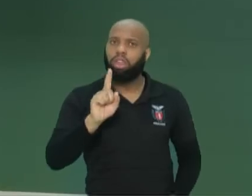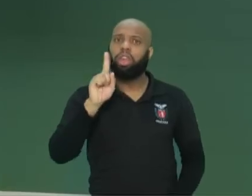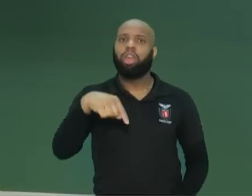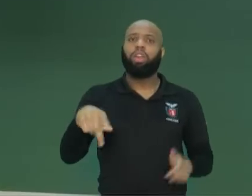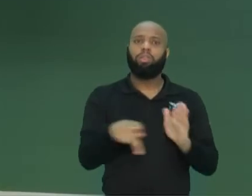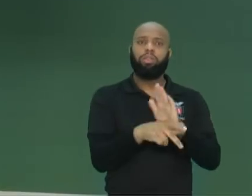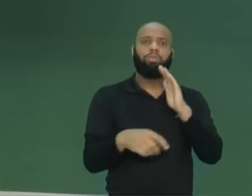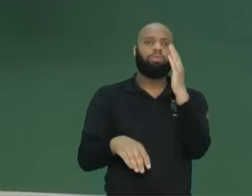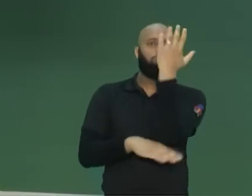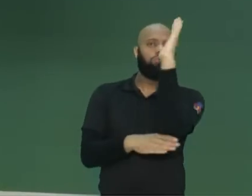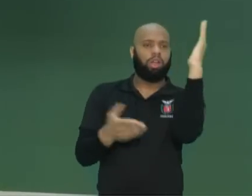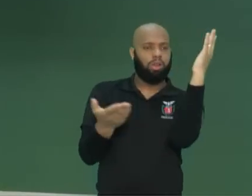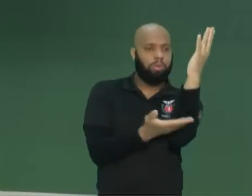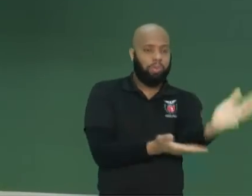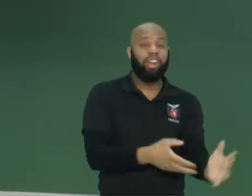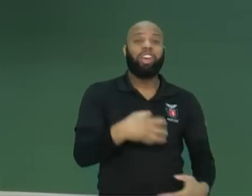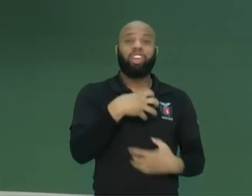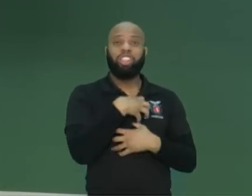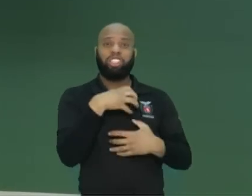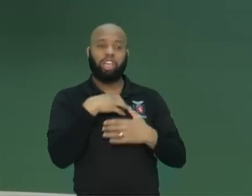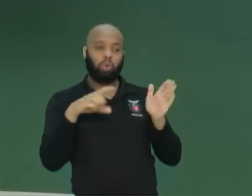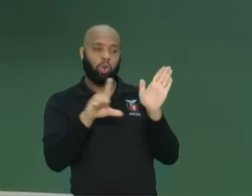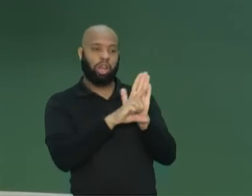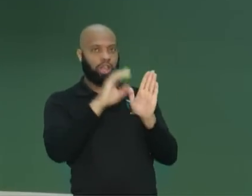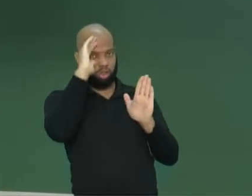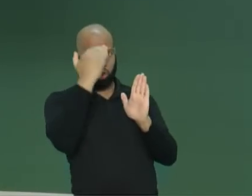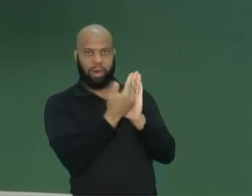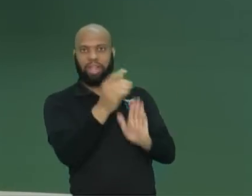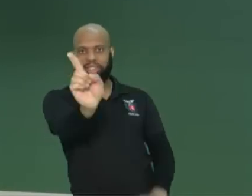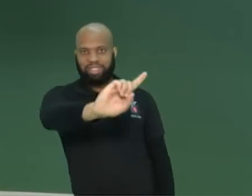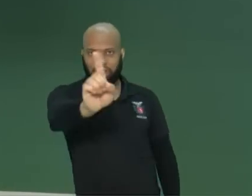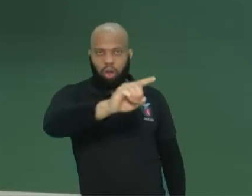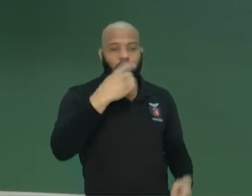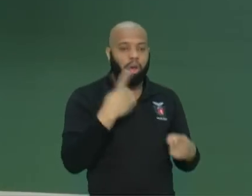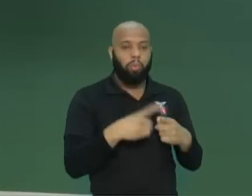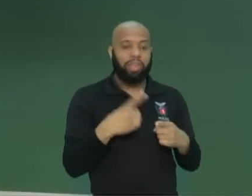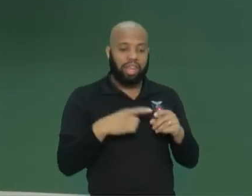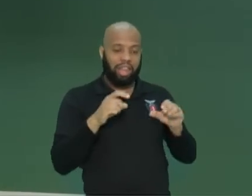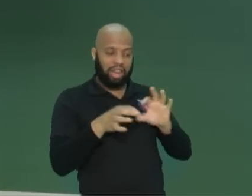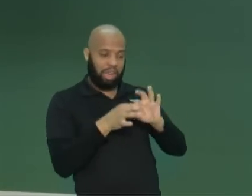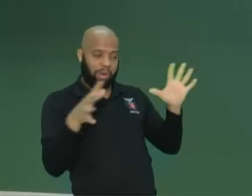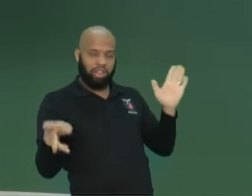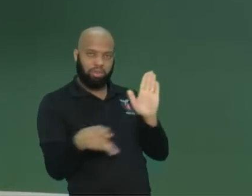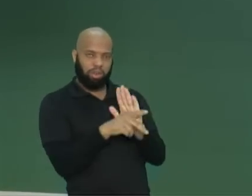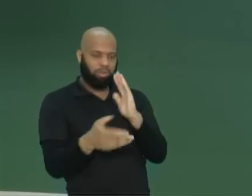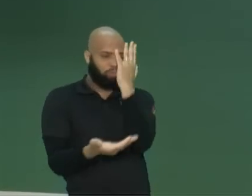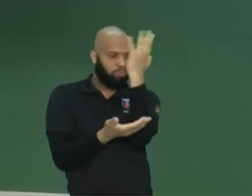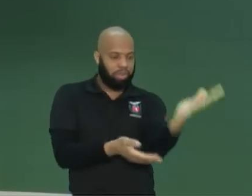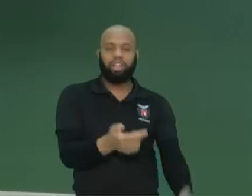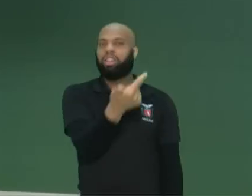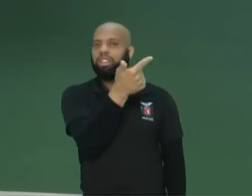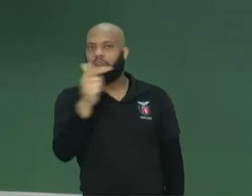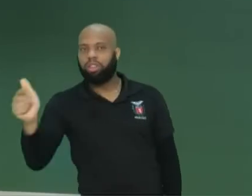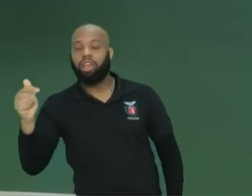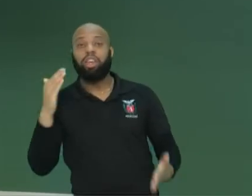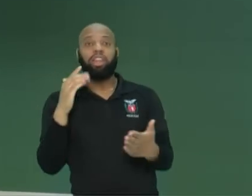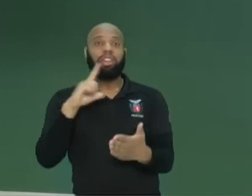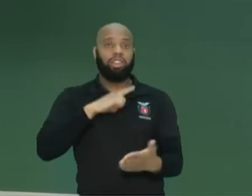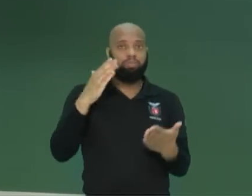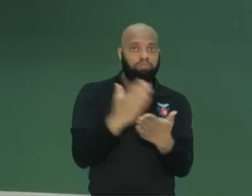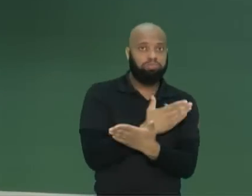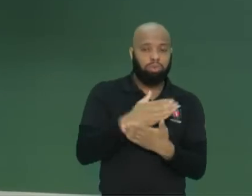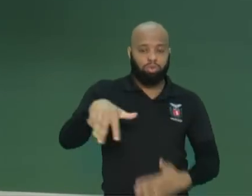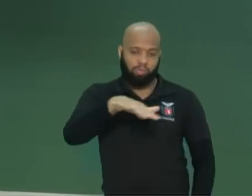o desmatamento ilegal, a derrubada de vegetação de forma ilegal, sem autorização. Em algumas áreas existe